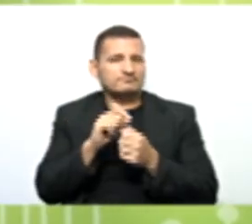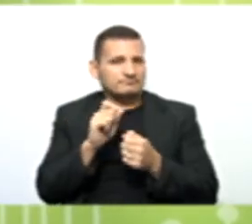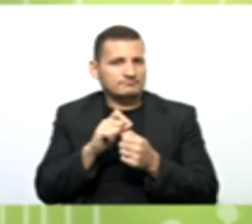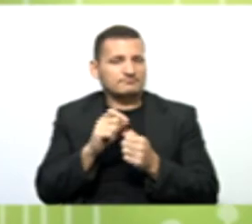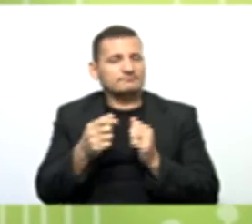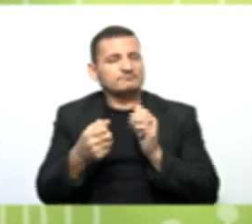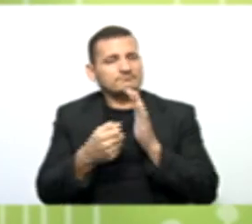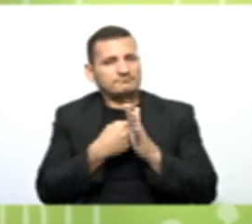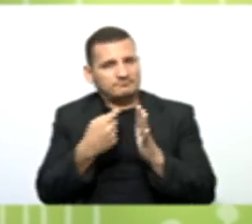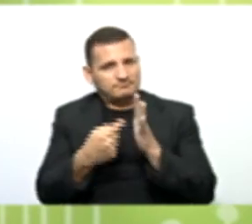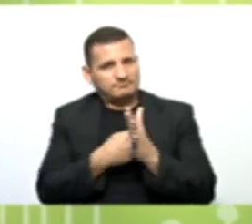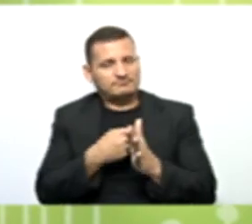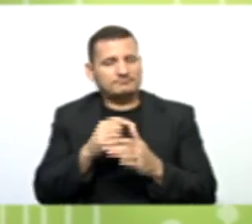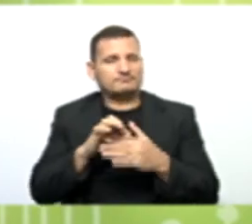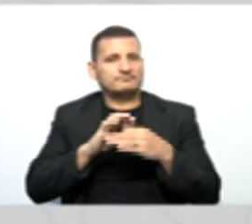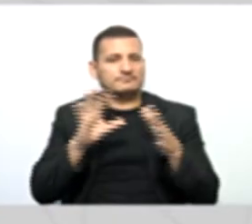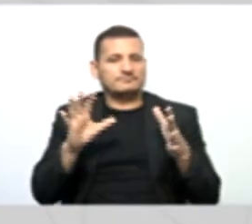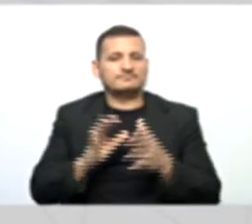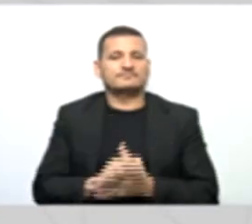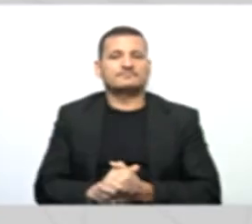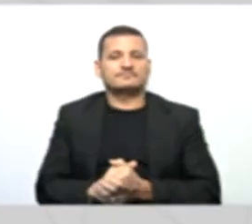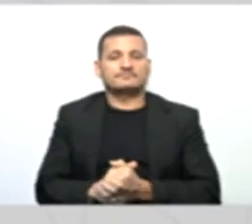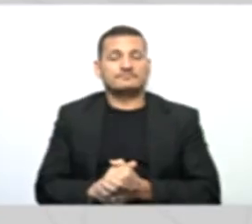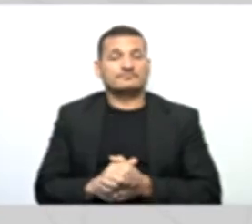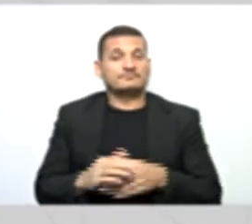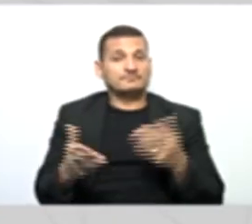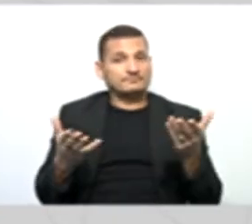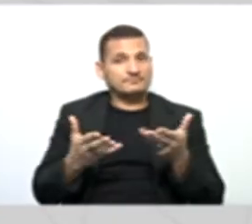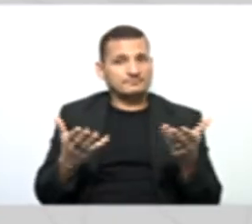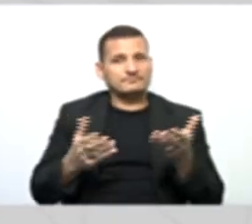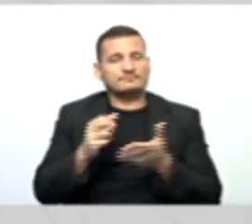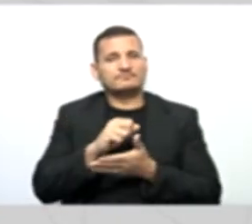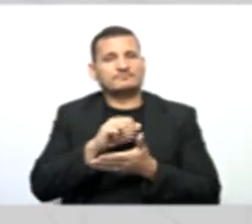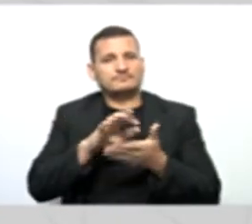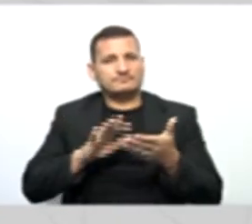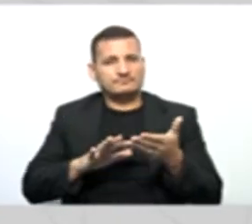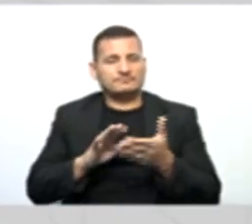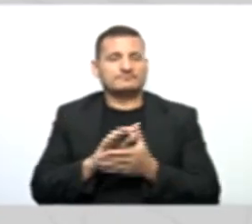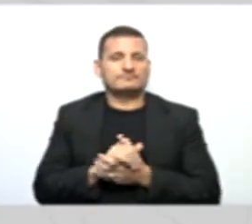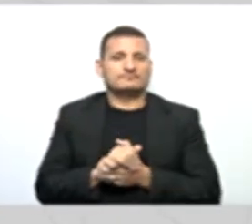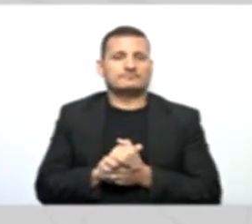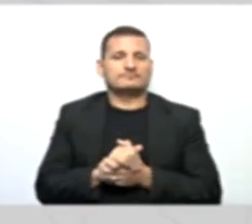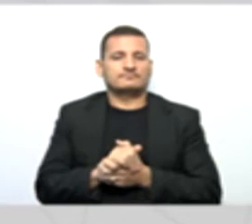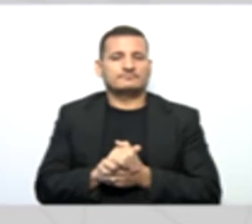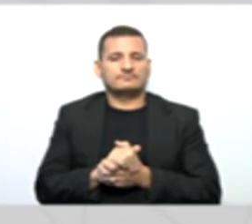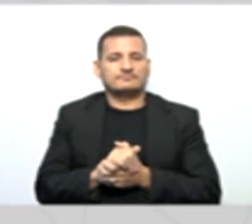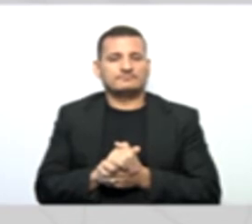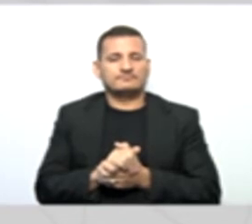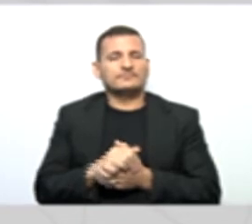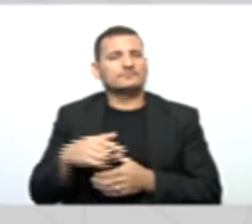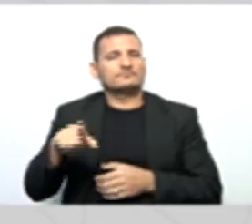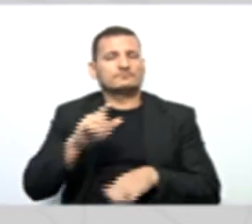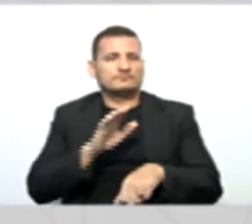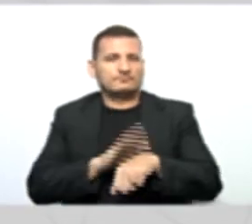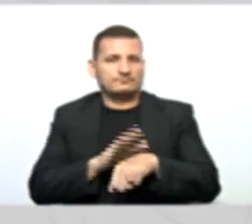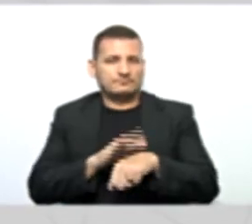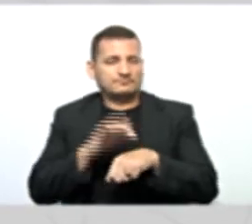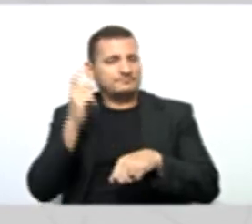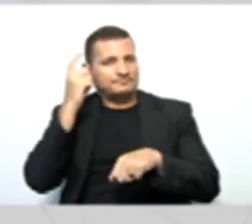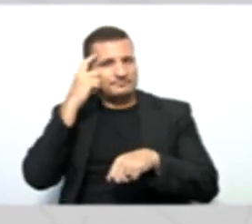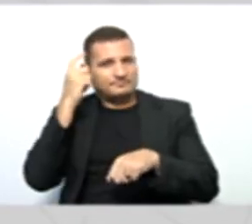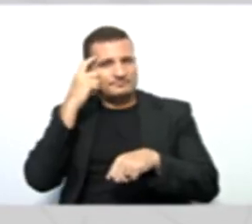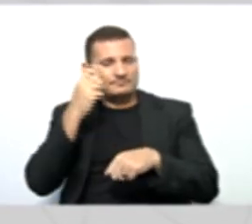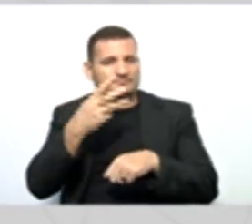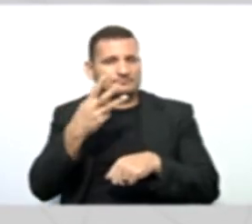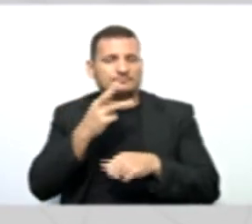beleza? Então, vamos passar aqui para a correção das duas primeiras atividades, enquanto vocês vão ter tempo aí para pensar um pouquinho